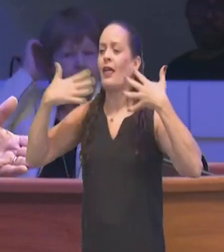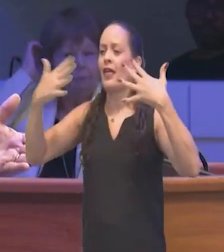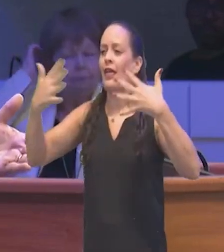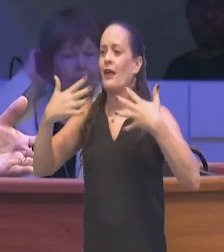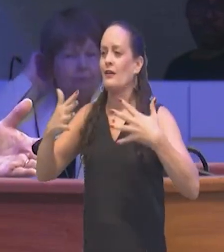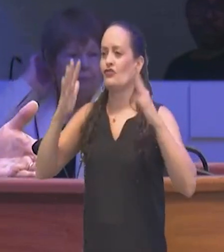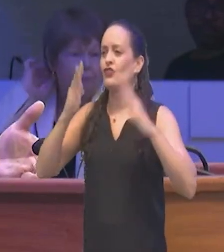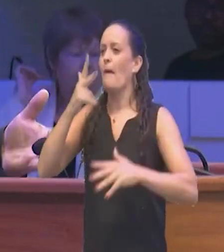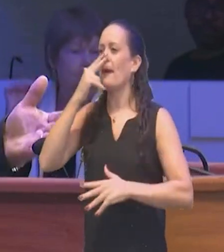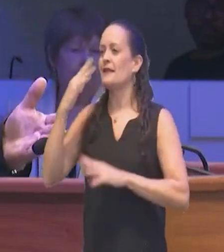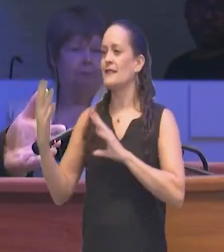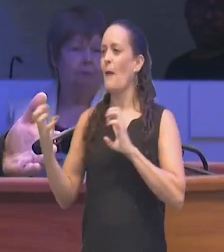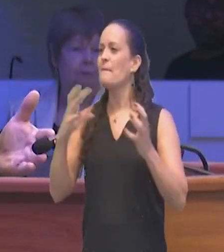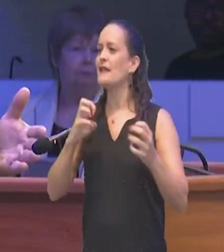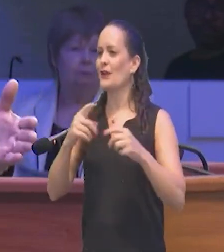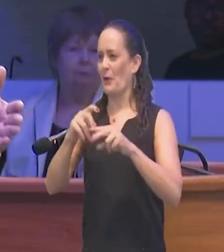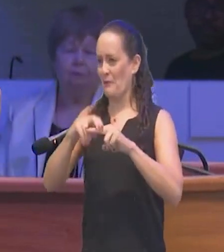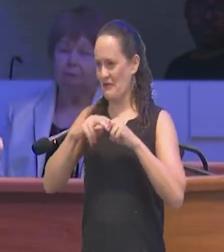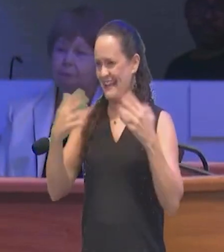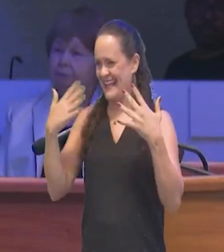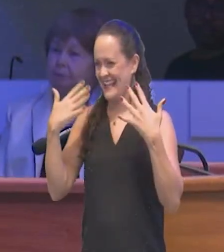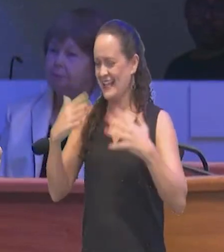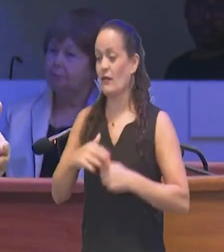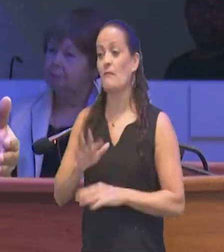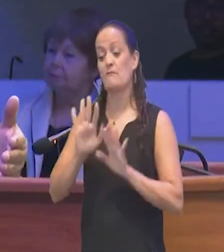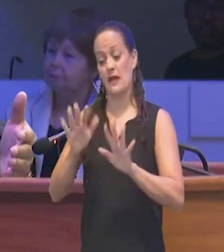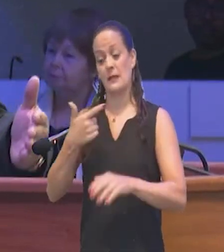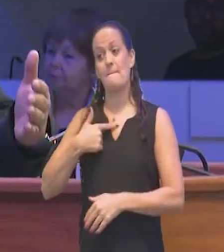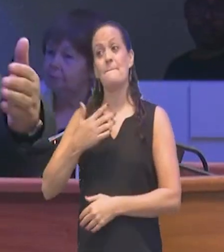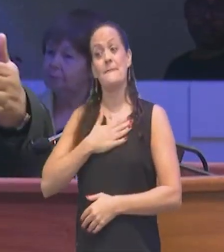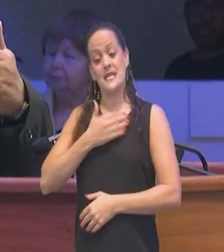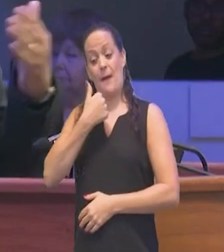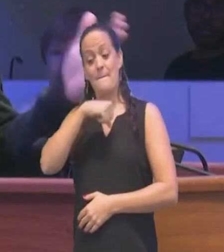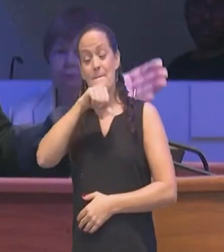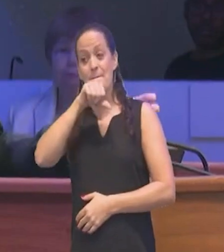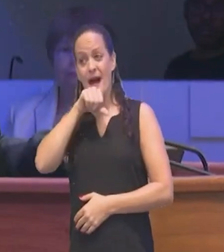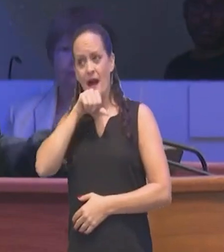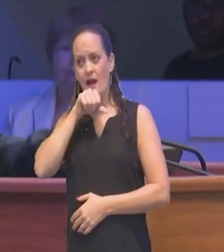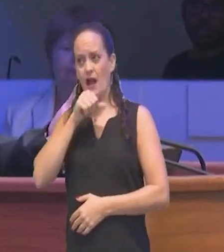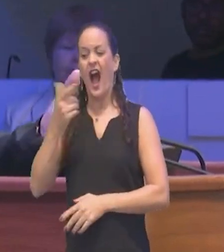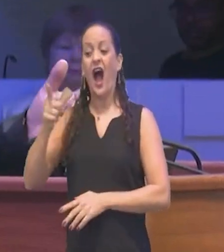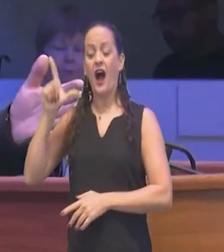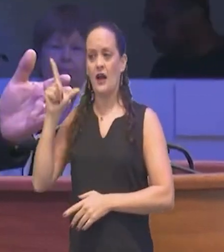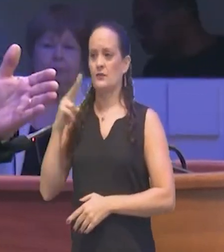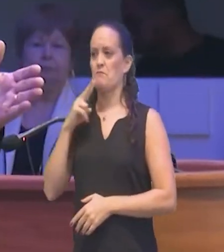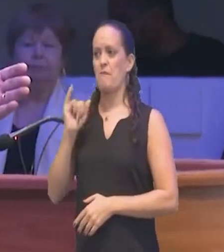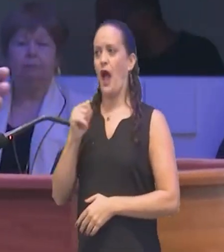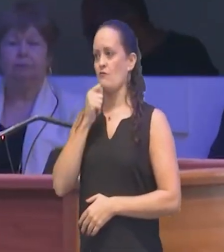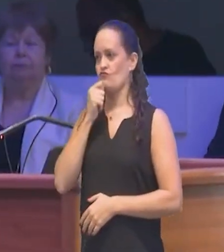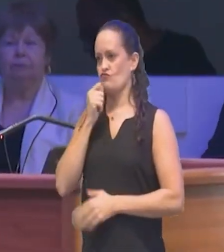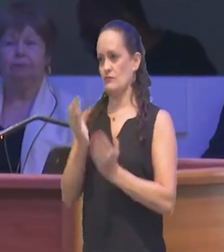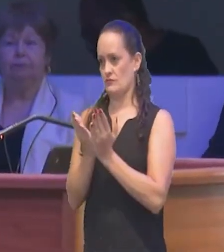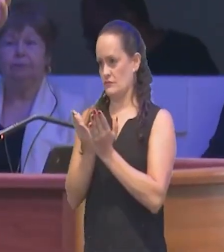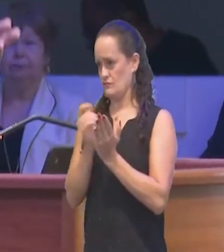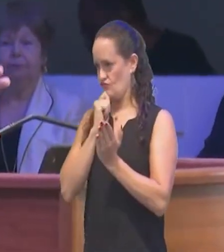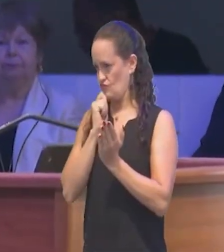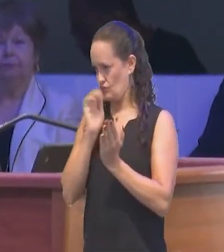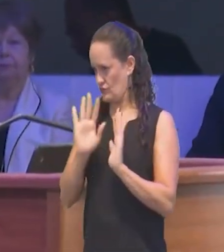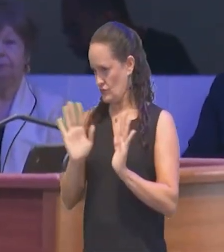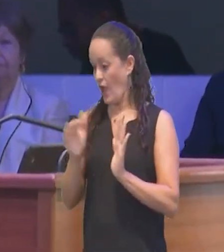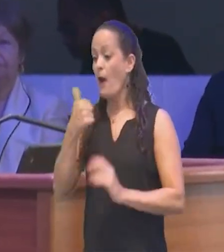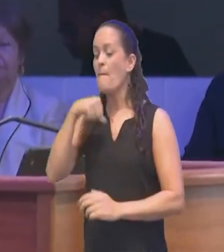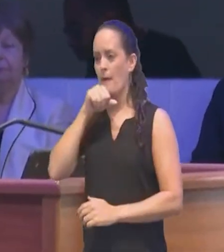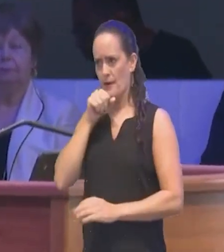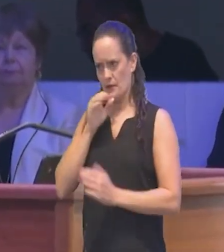conflito, e aí a mamãe, como crente que era, porque meu pai não era convertido ainda, demorou 20 anos para